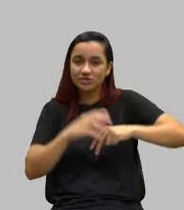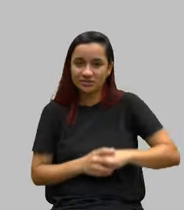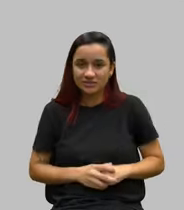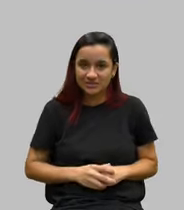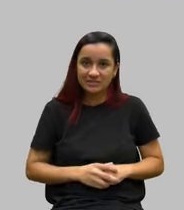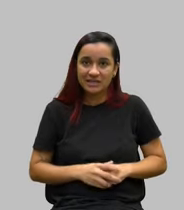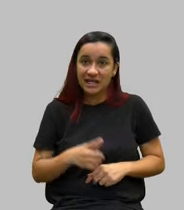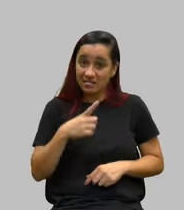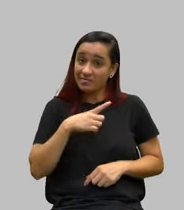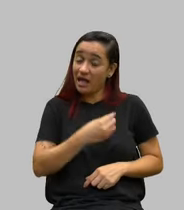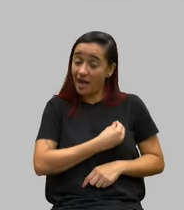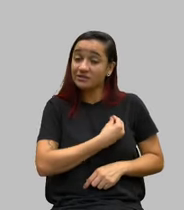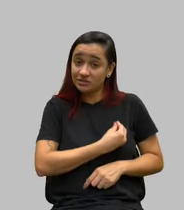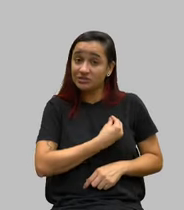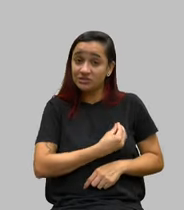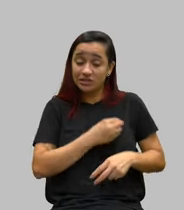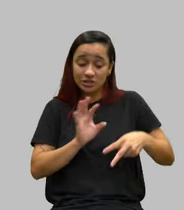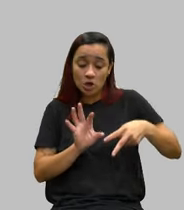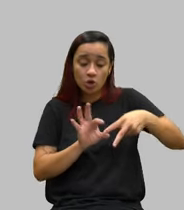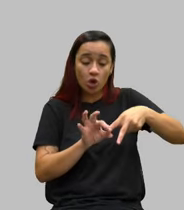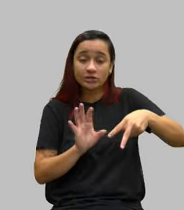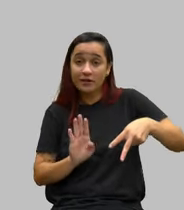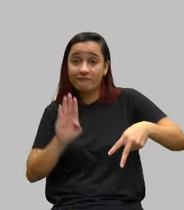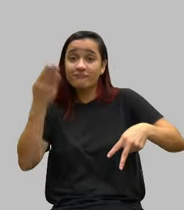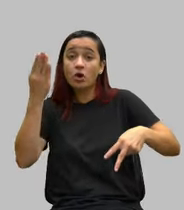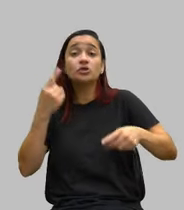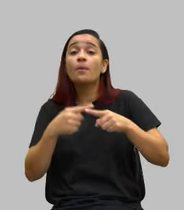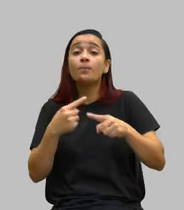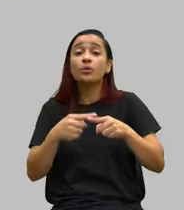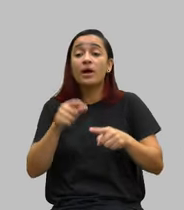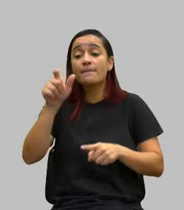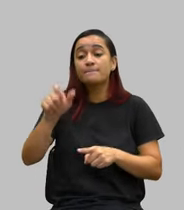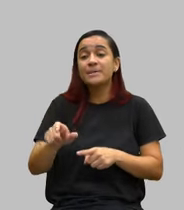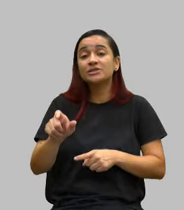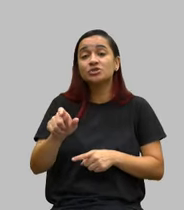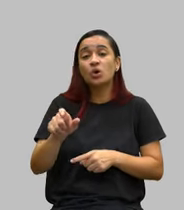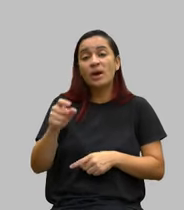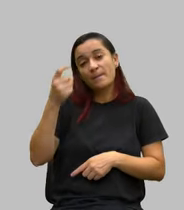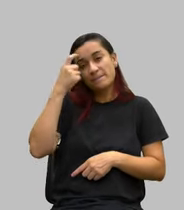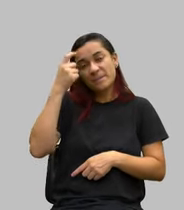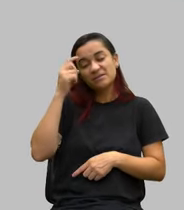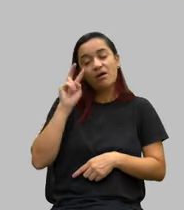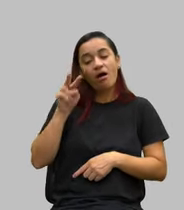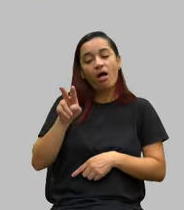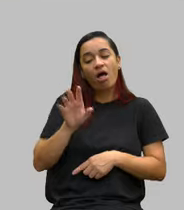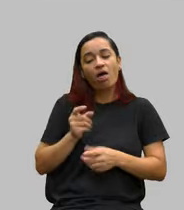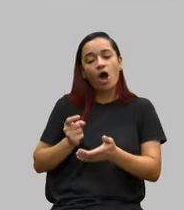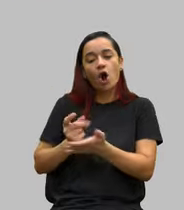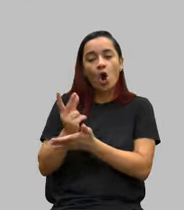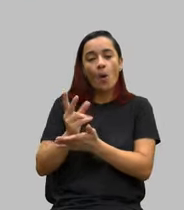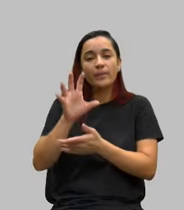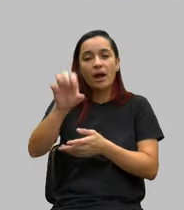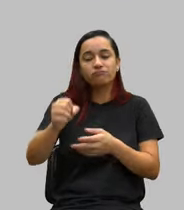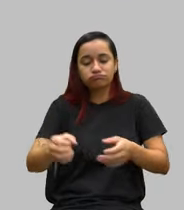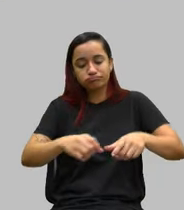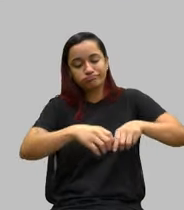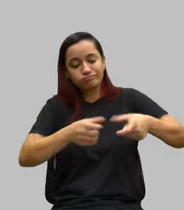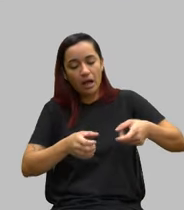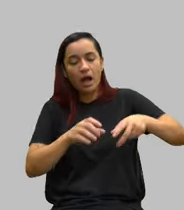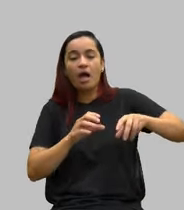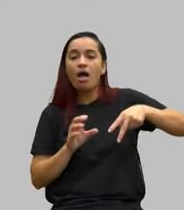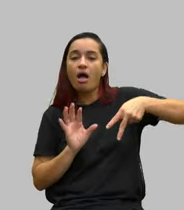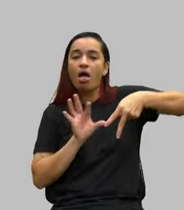eletrônica falsa porque o sujeito acha né que que gosta ele quer ele quer tirar onda agora de vagabundo só para que possa entender como é que é a